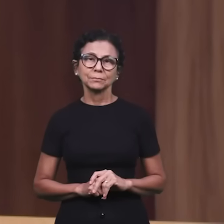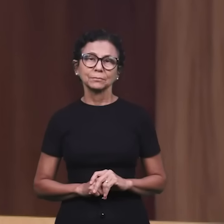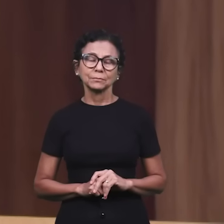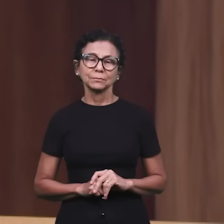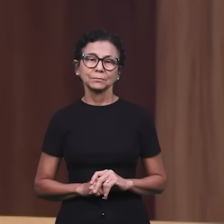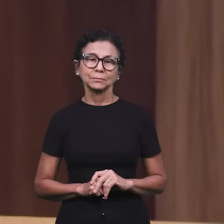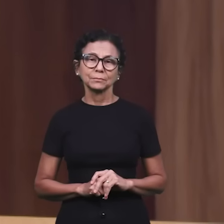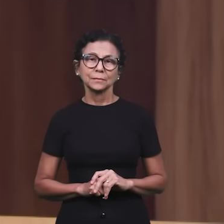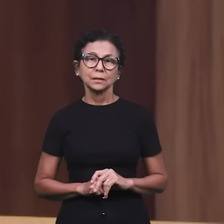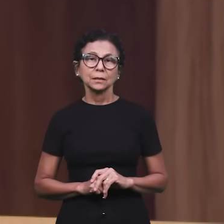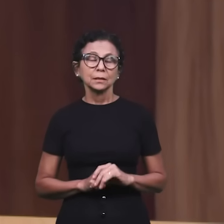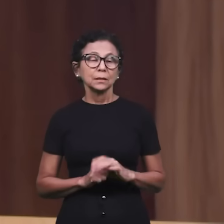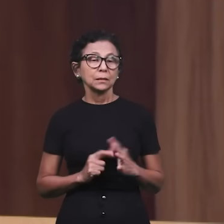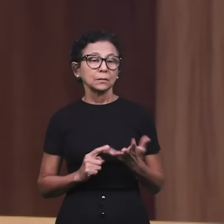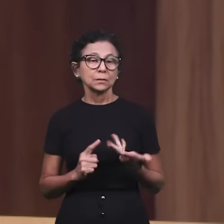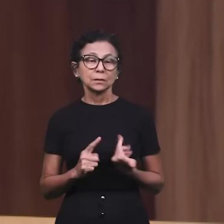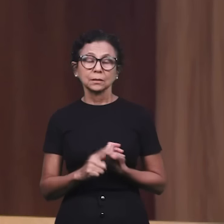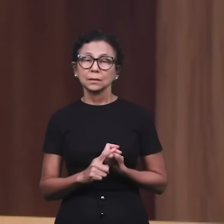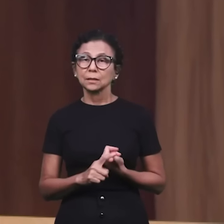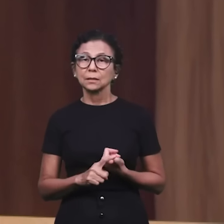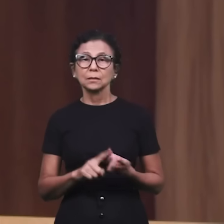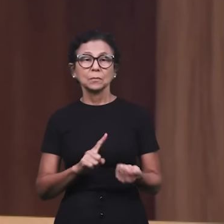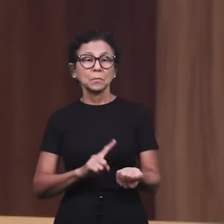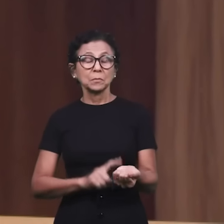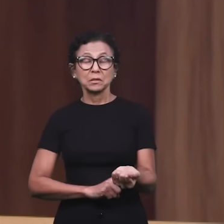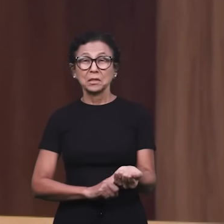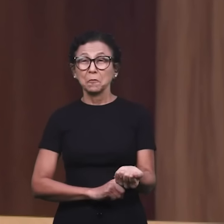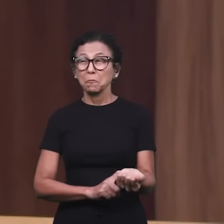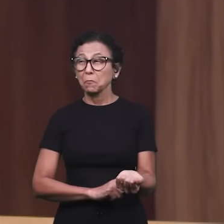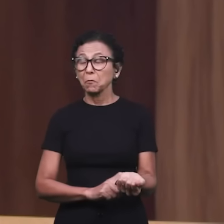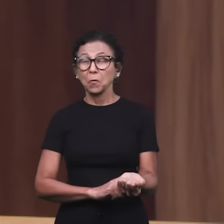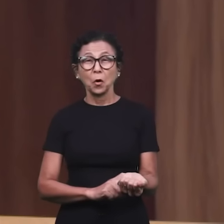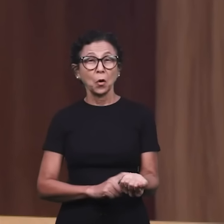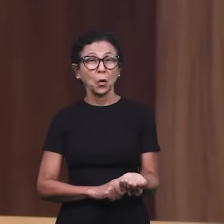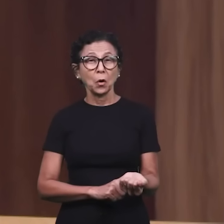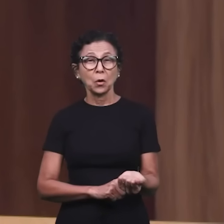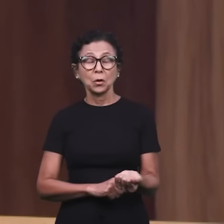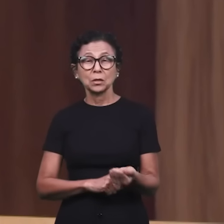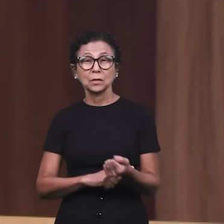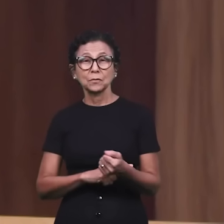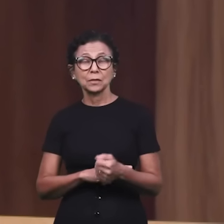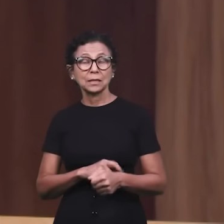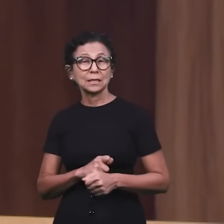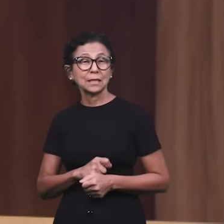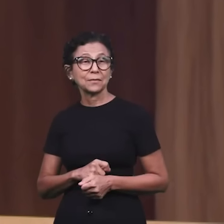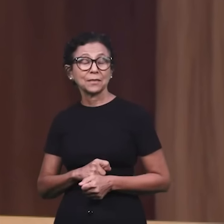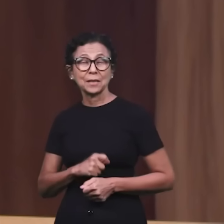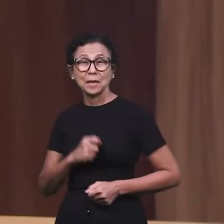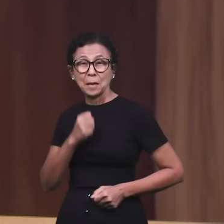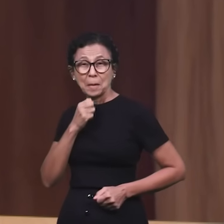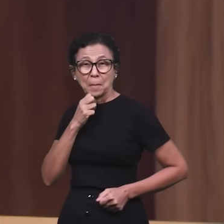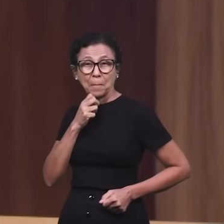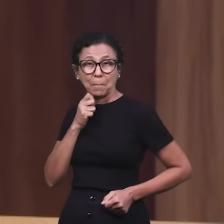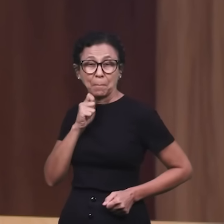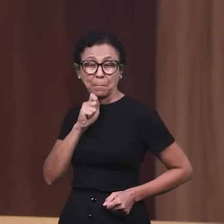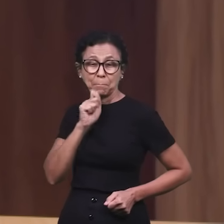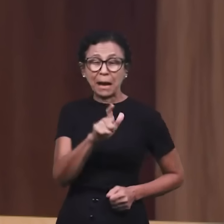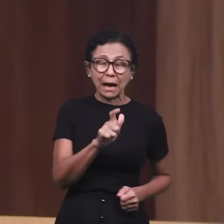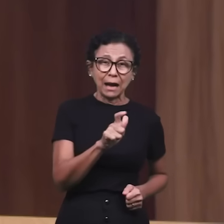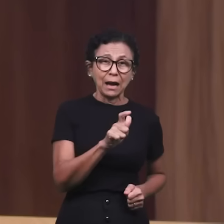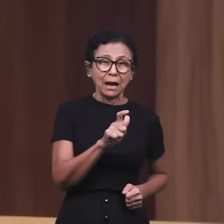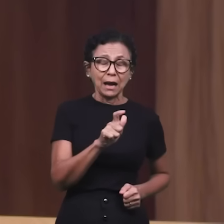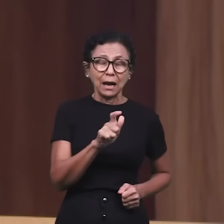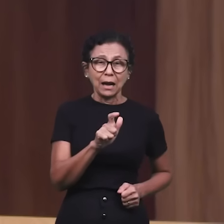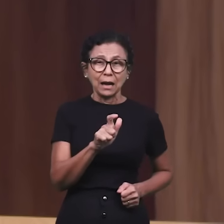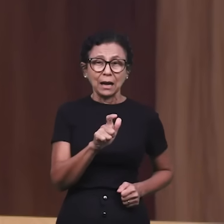por um momento explosivo, inconsequente, sem pensar. A gente é tomado por uma ira, por uma indignação, até justa